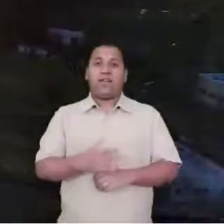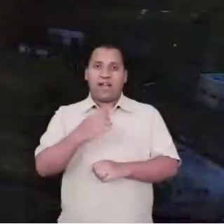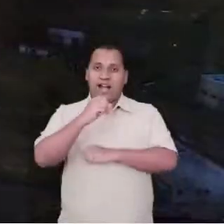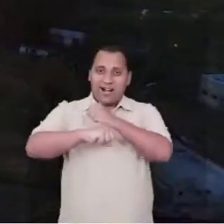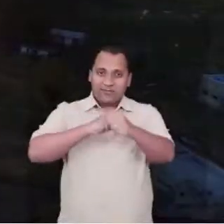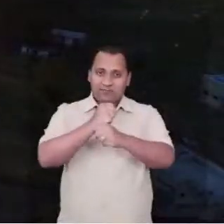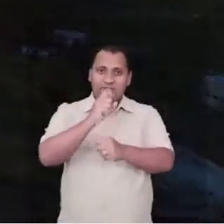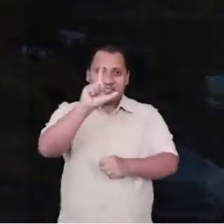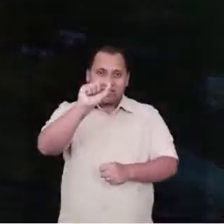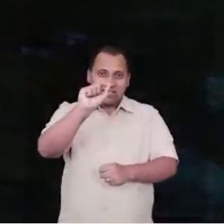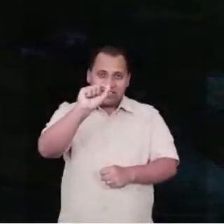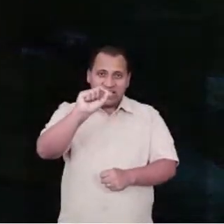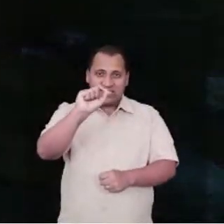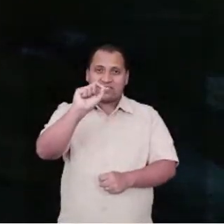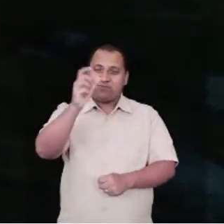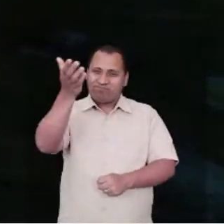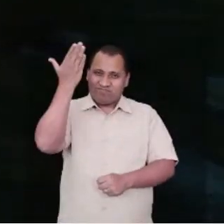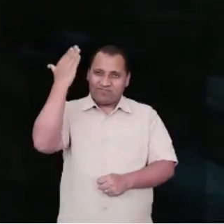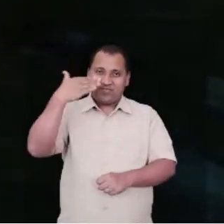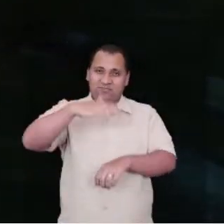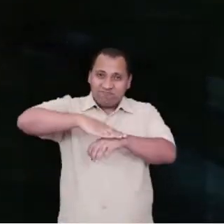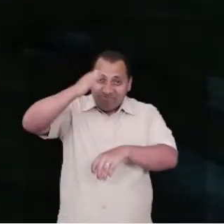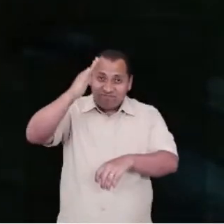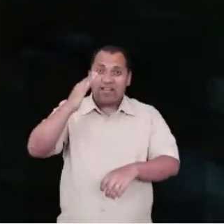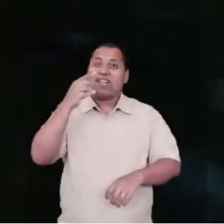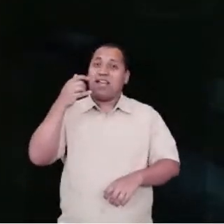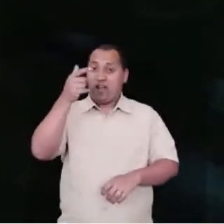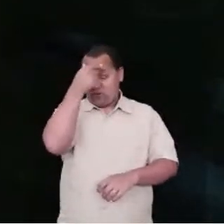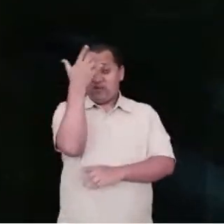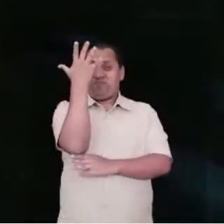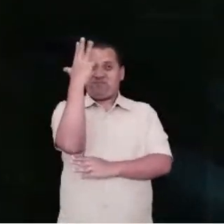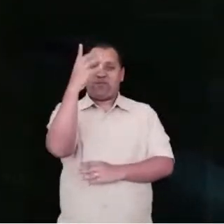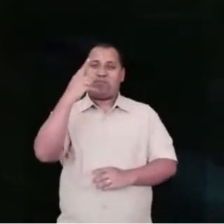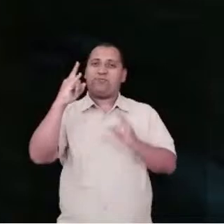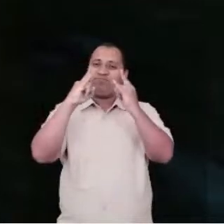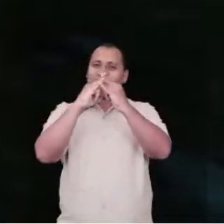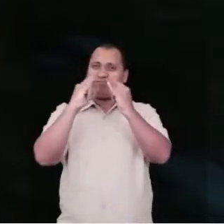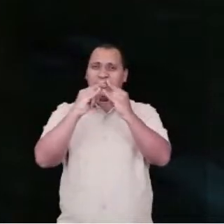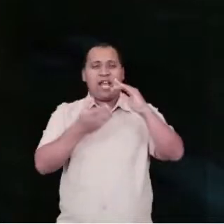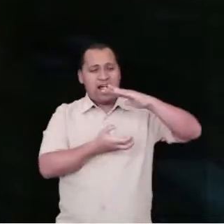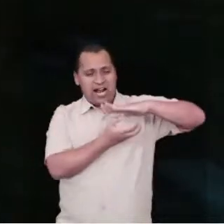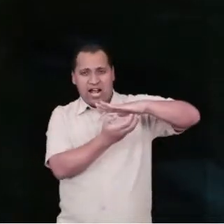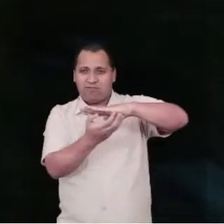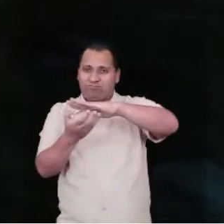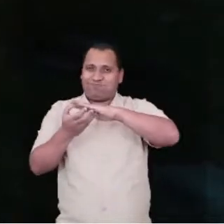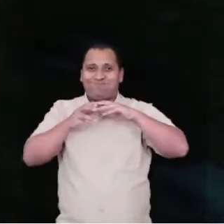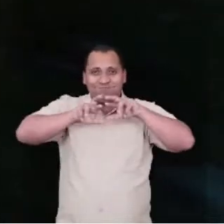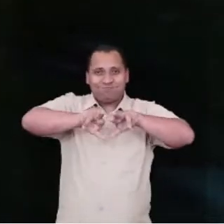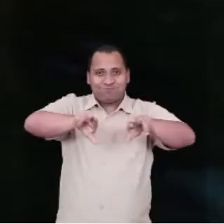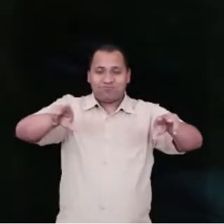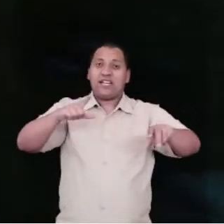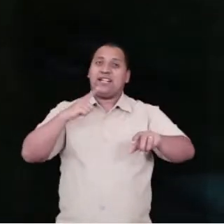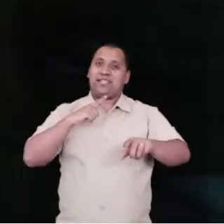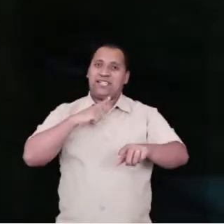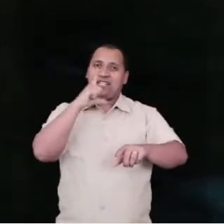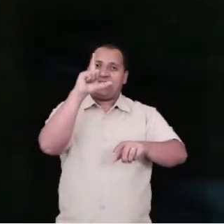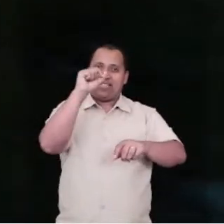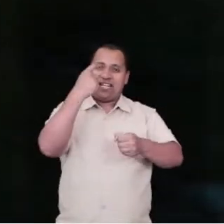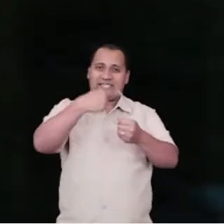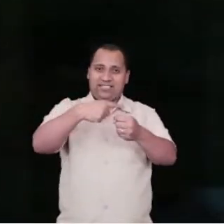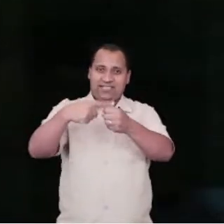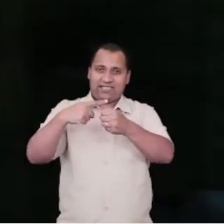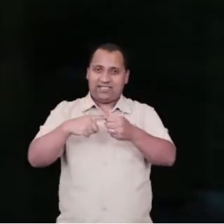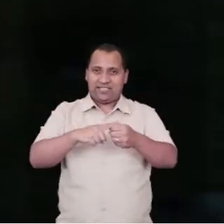Com mais de uma década de história, a Universidade Federal do Pampa é uma instituição multicamp, que está presente em